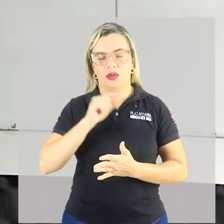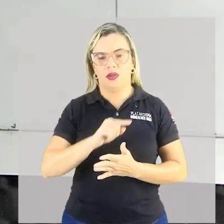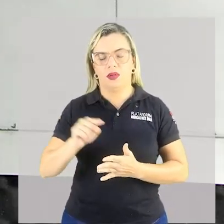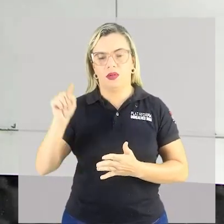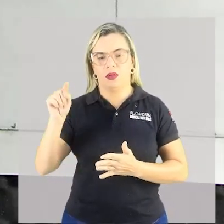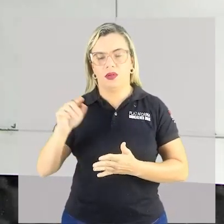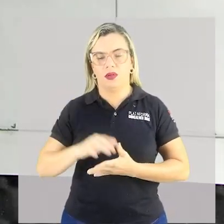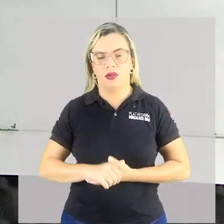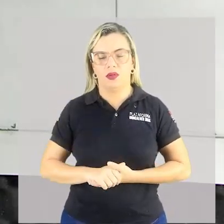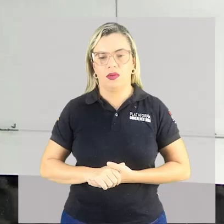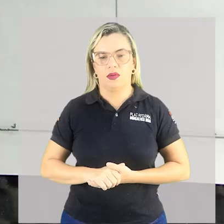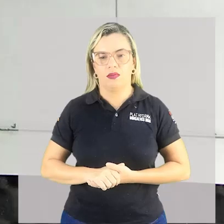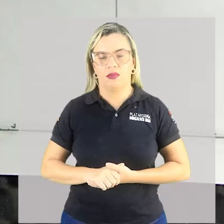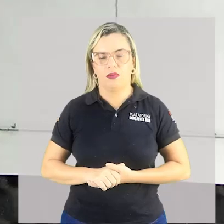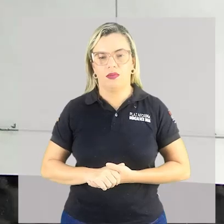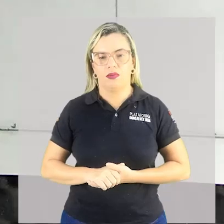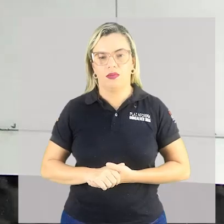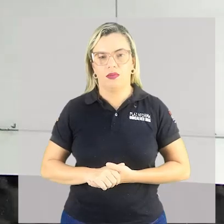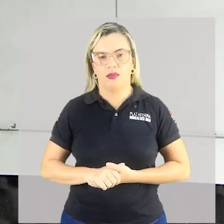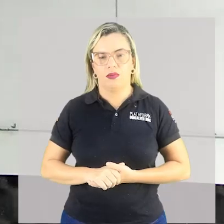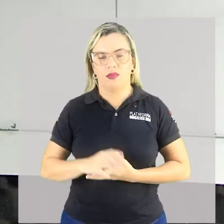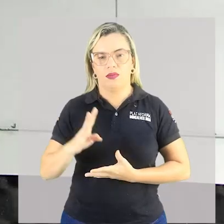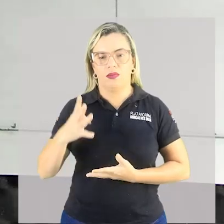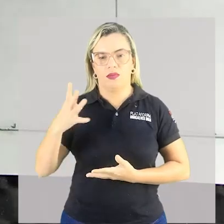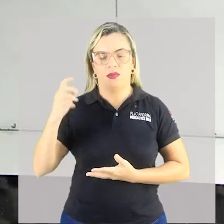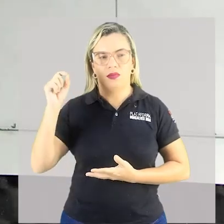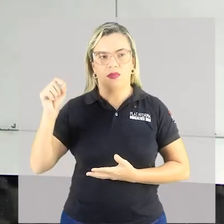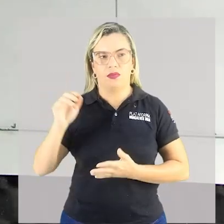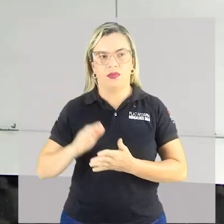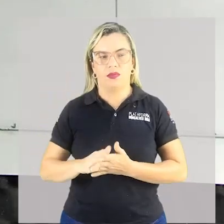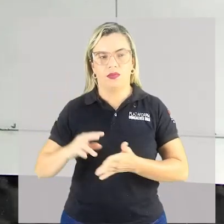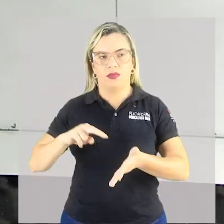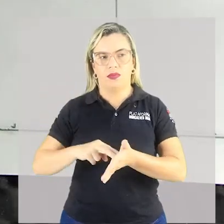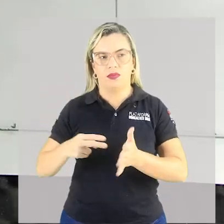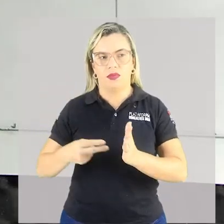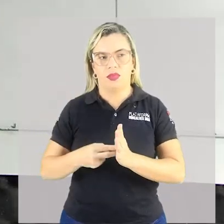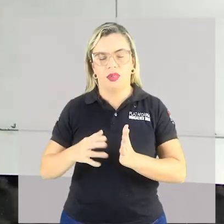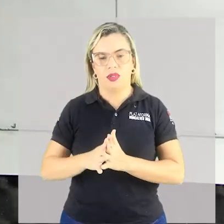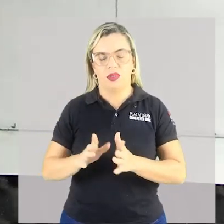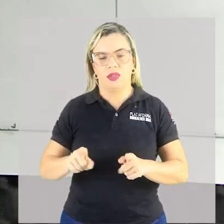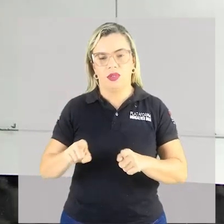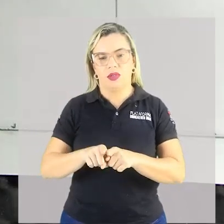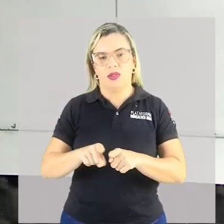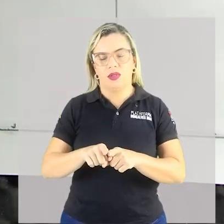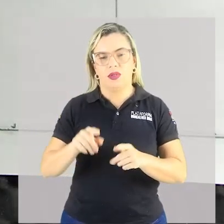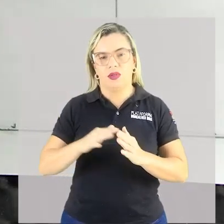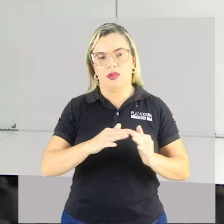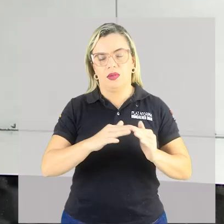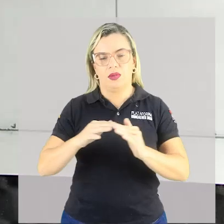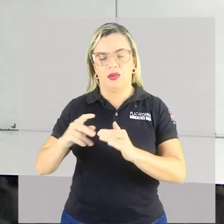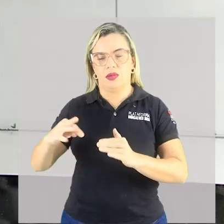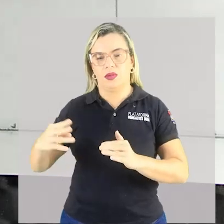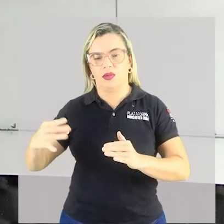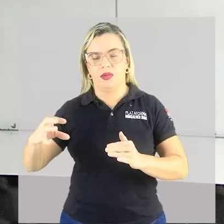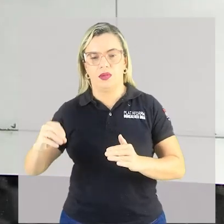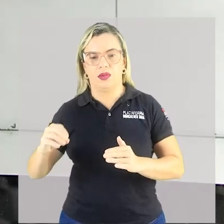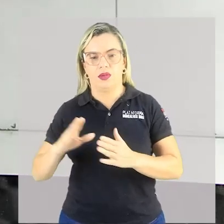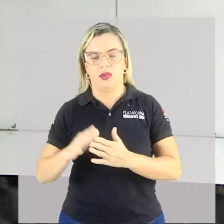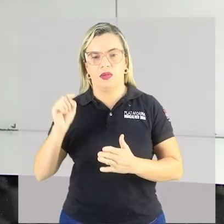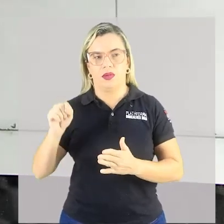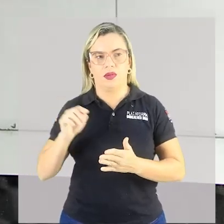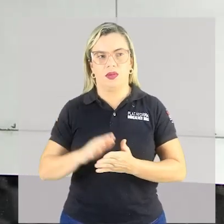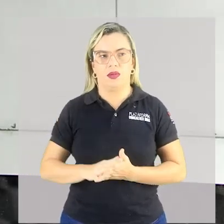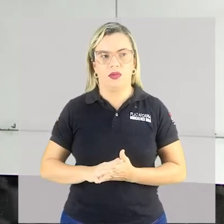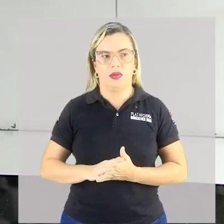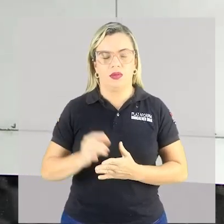32 por 8 dá o quê? Dá 4. Então significa que aqui também vai aumentar na mesma proporção. Vai aumentar na